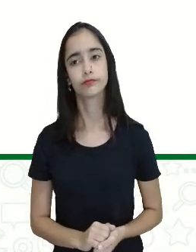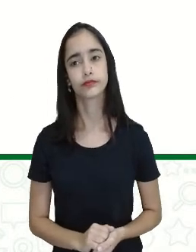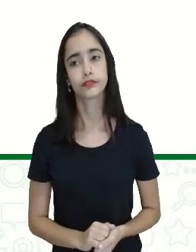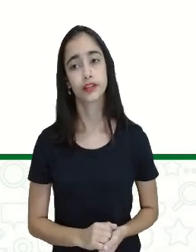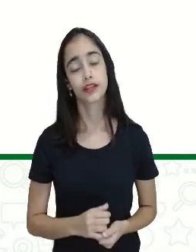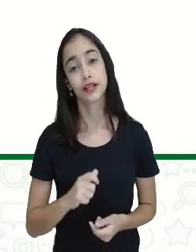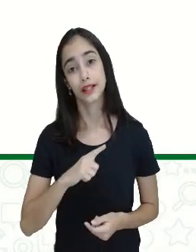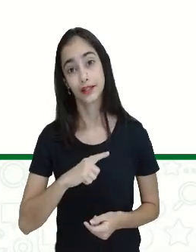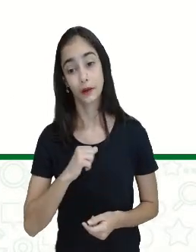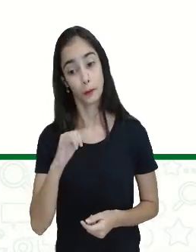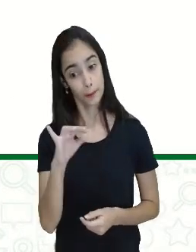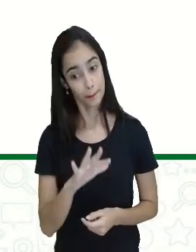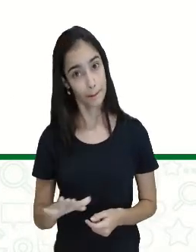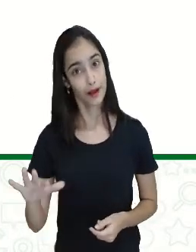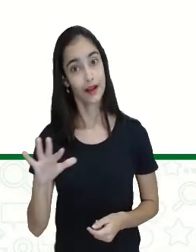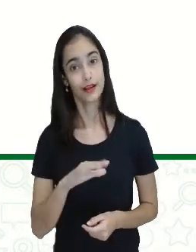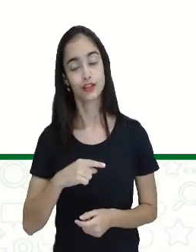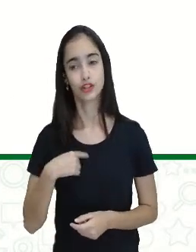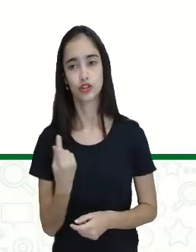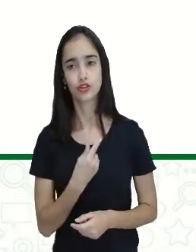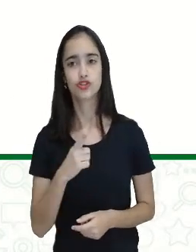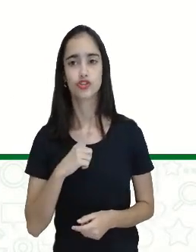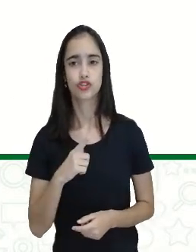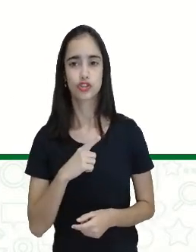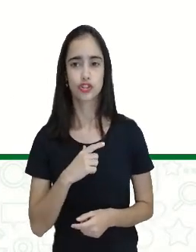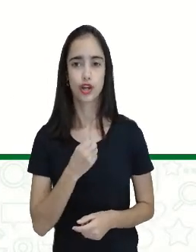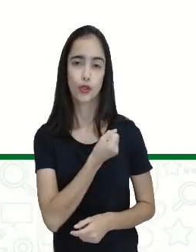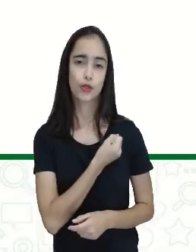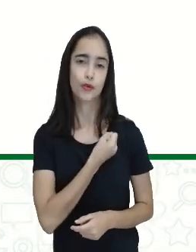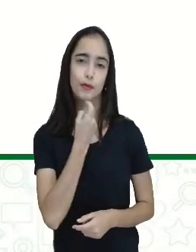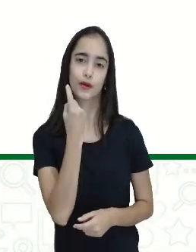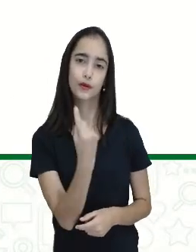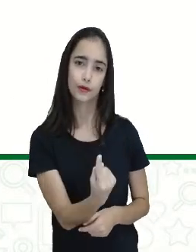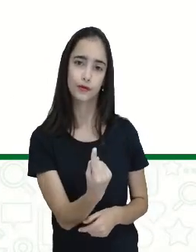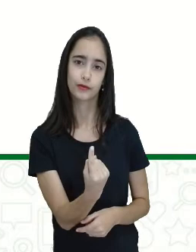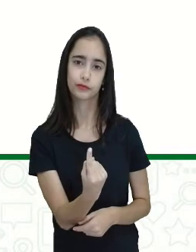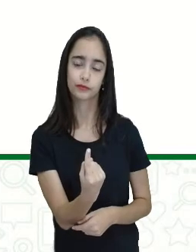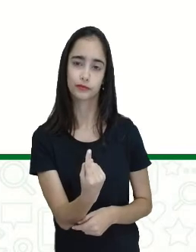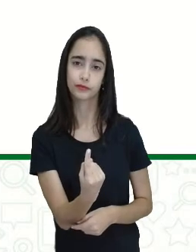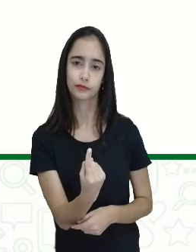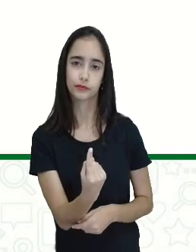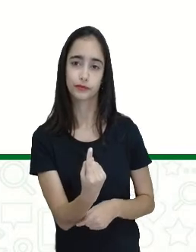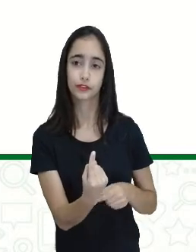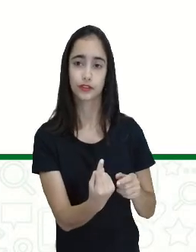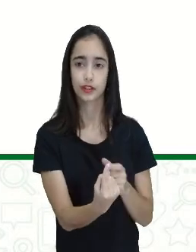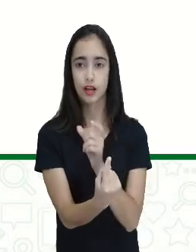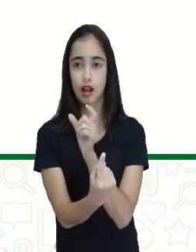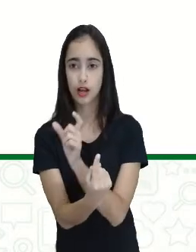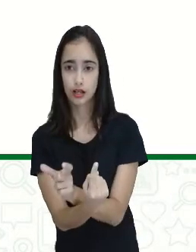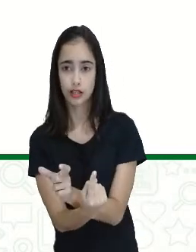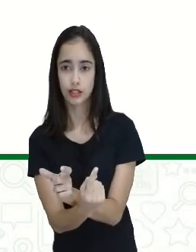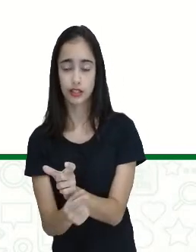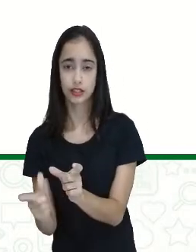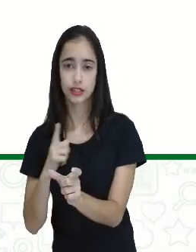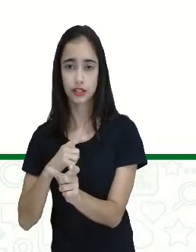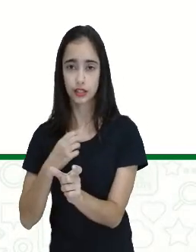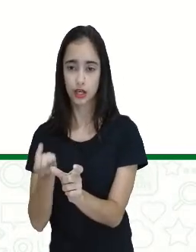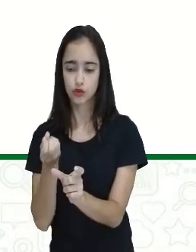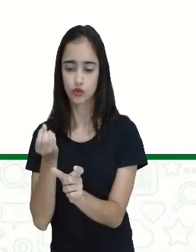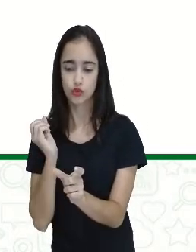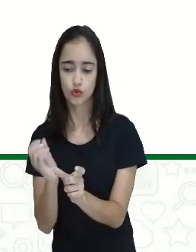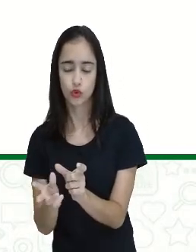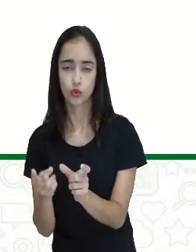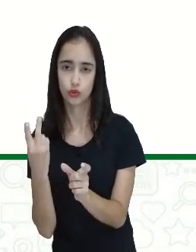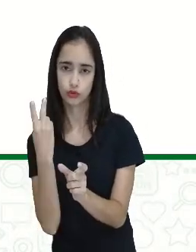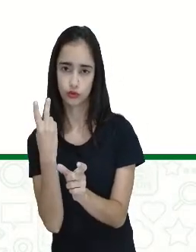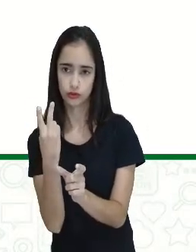uma imagem onde a gente tem o número 1, um dadinho representando o todo. Temos aqui 2 dados, cada um representando o